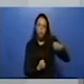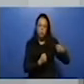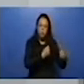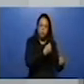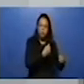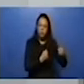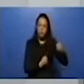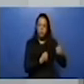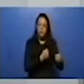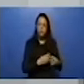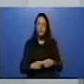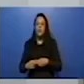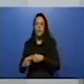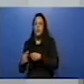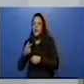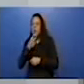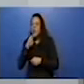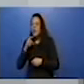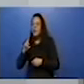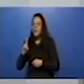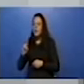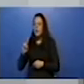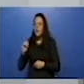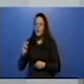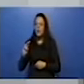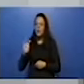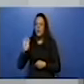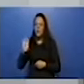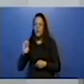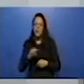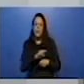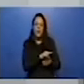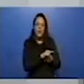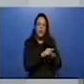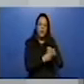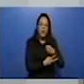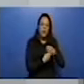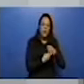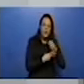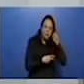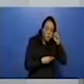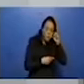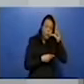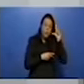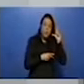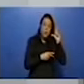é o acordar. No passado, woke. Feel,